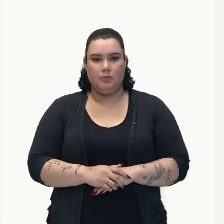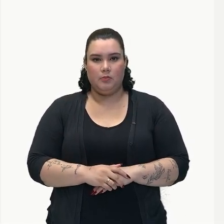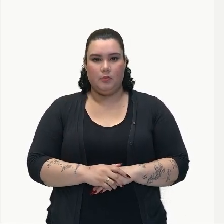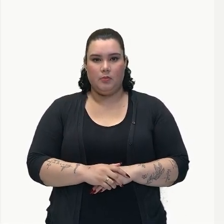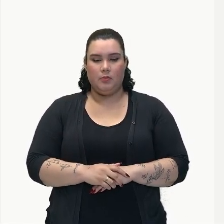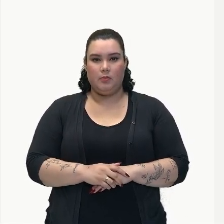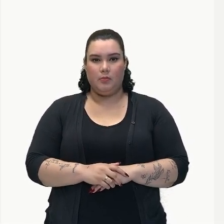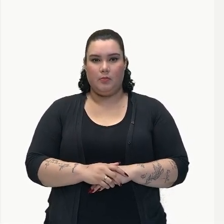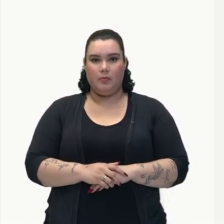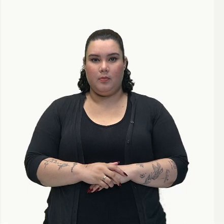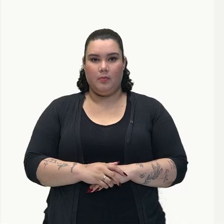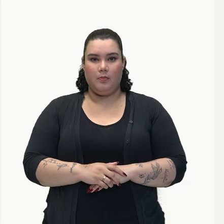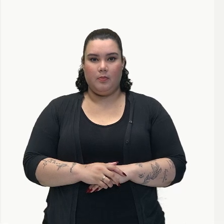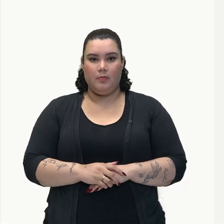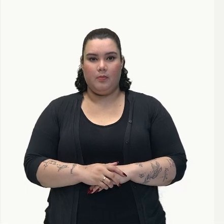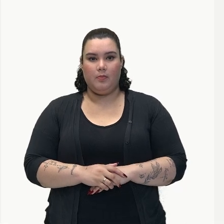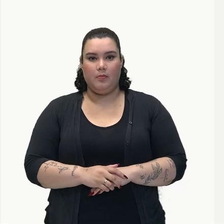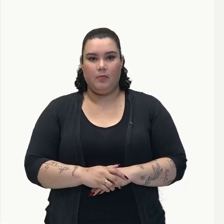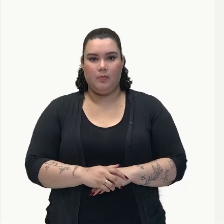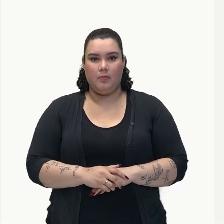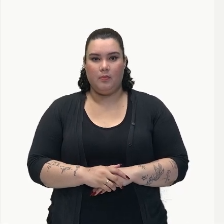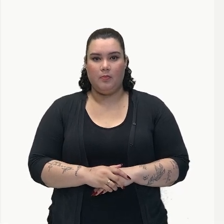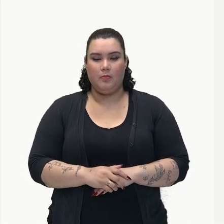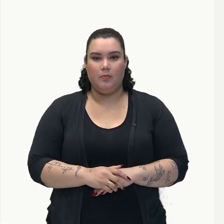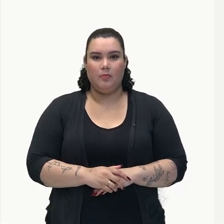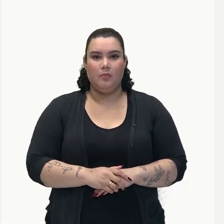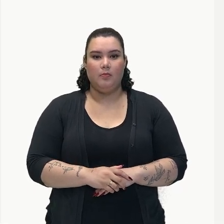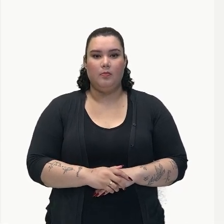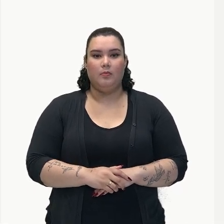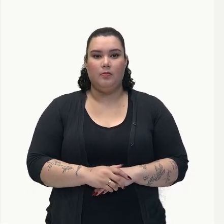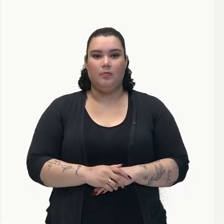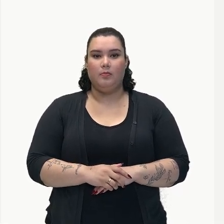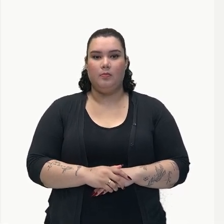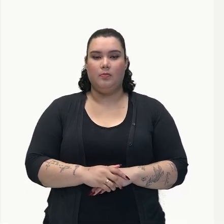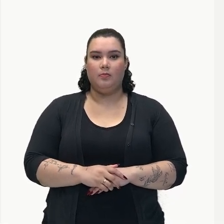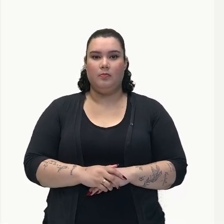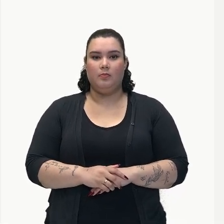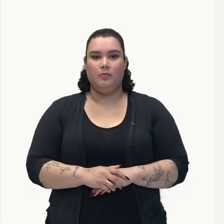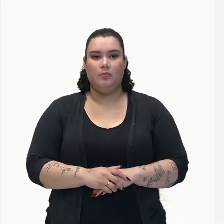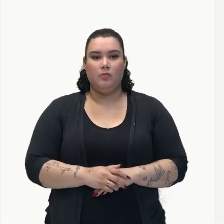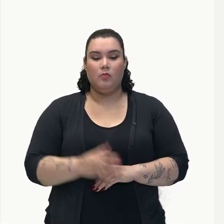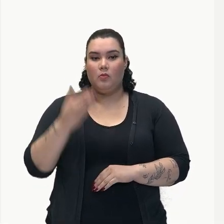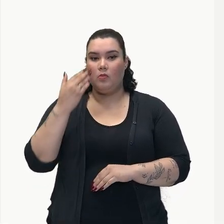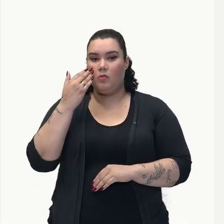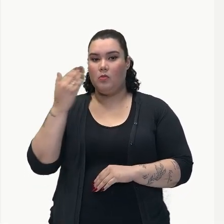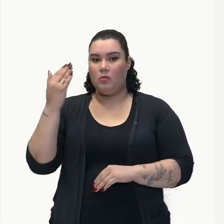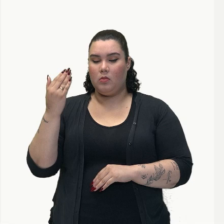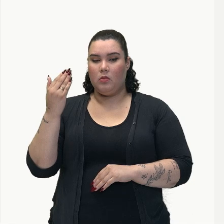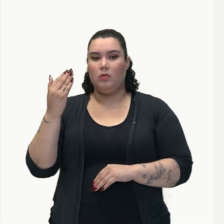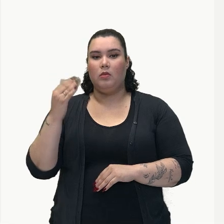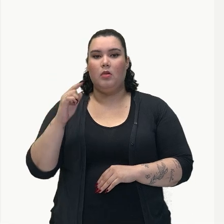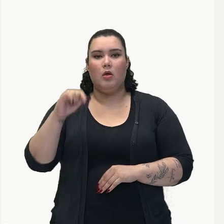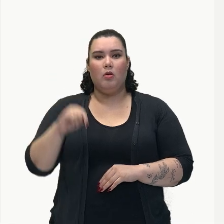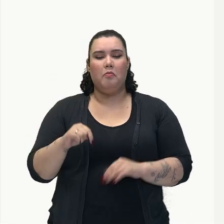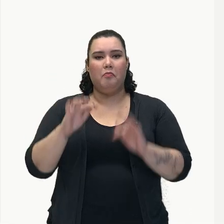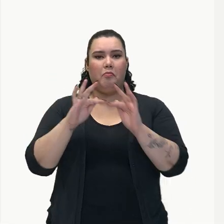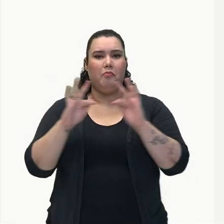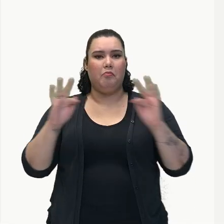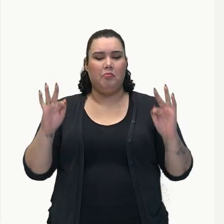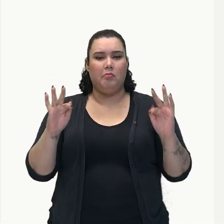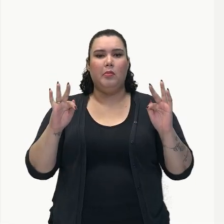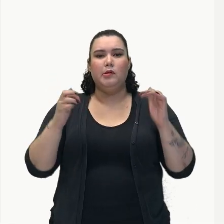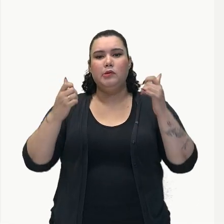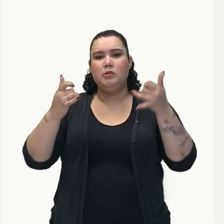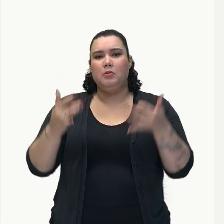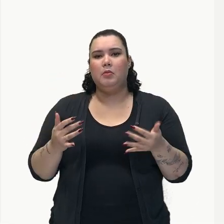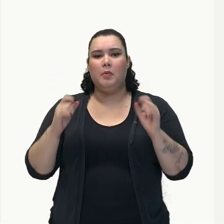mensualmente 500 pesos de sueldo. 500 pesos está falando aqui de dinheiro. E o que é que